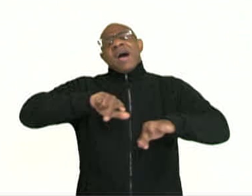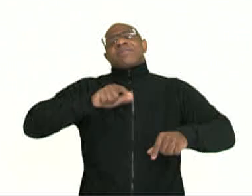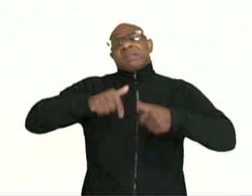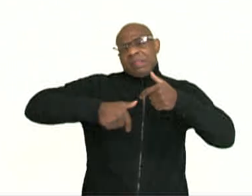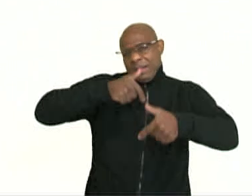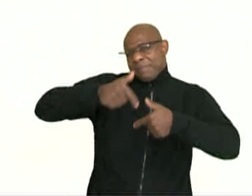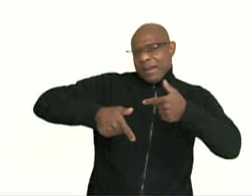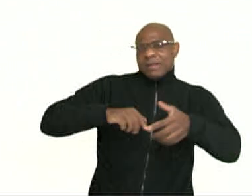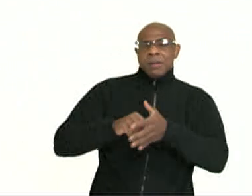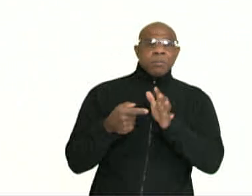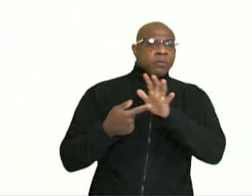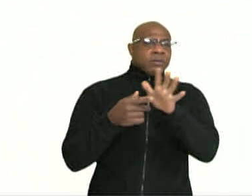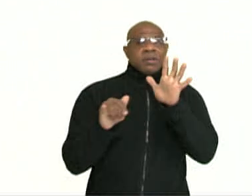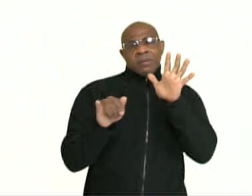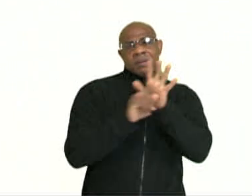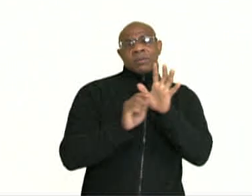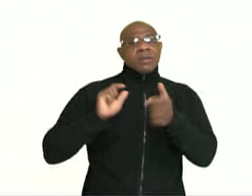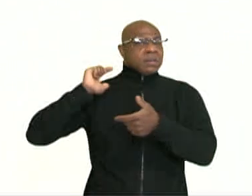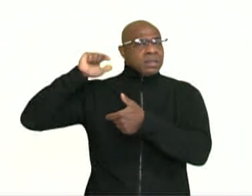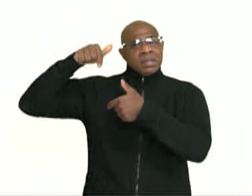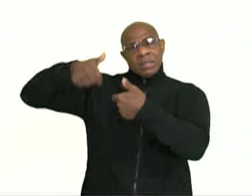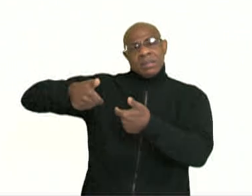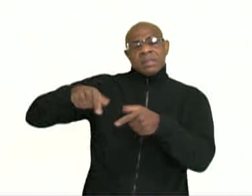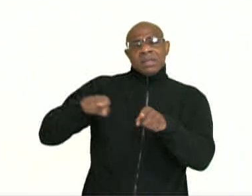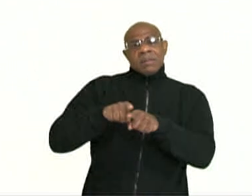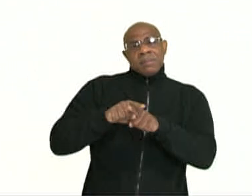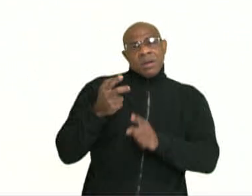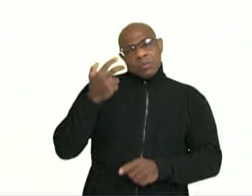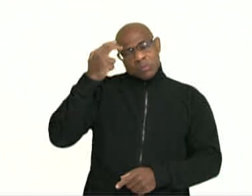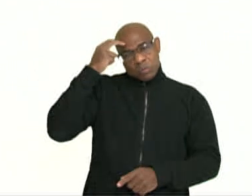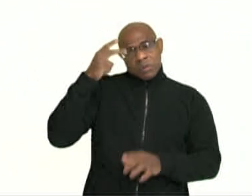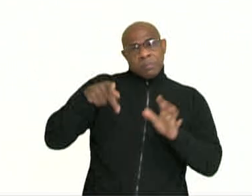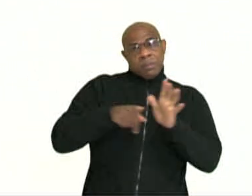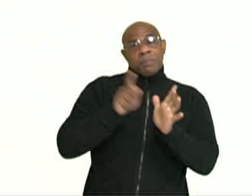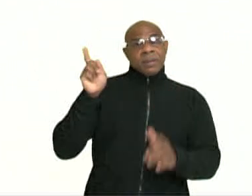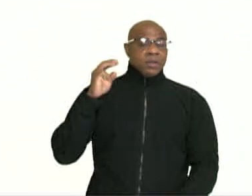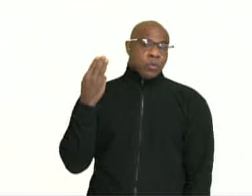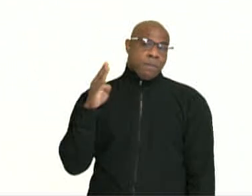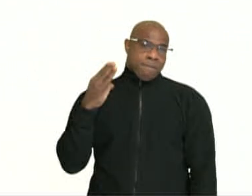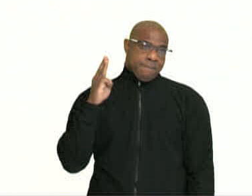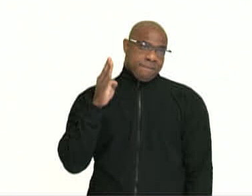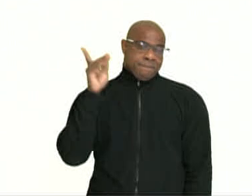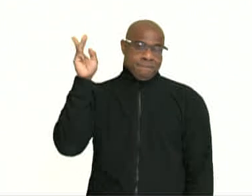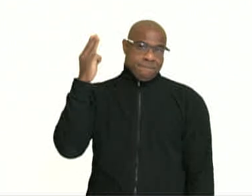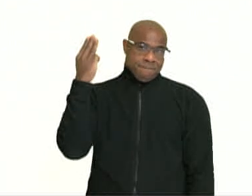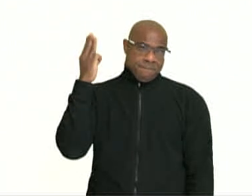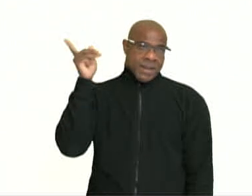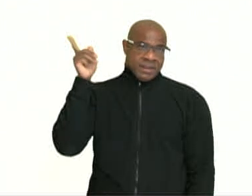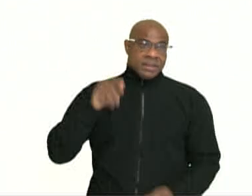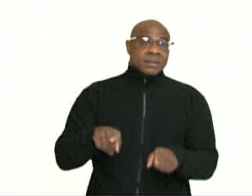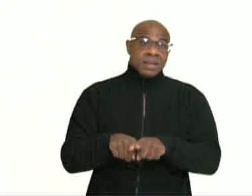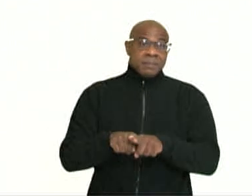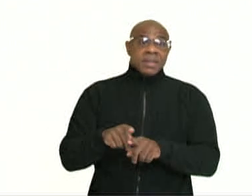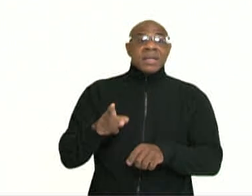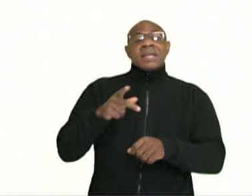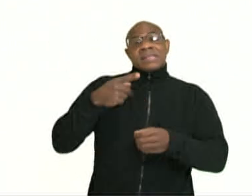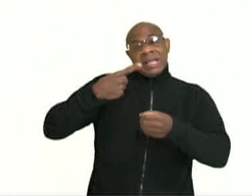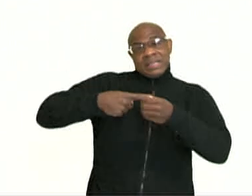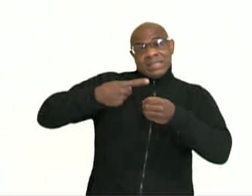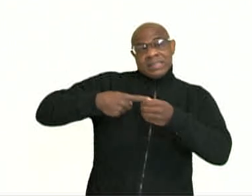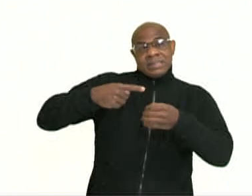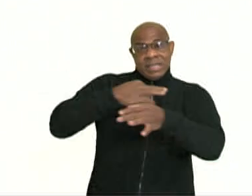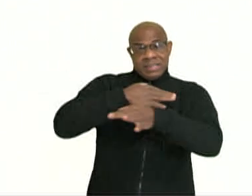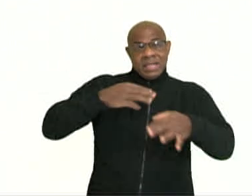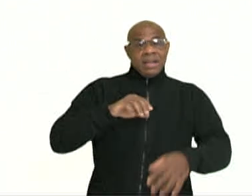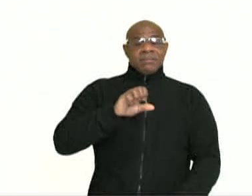forte identidade com as tradições e a cultura popular do Maranhão, especialmente, né, a realidade de São Luís. Então, ele trouxe